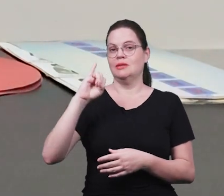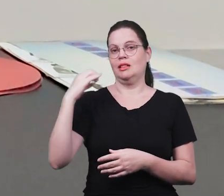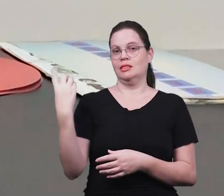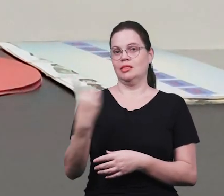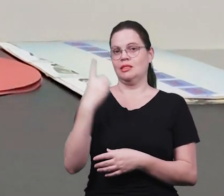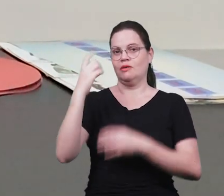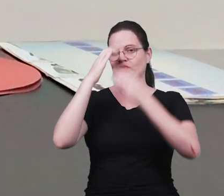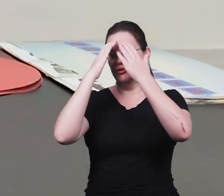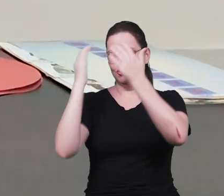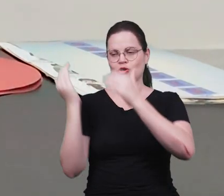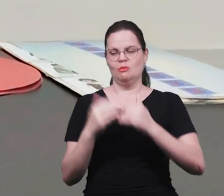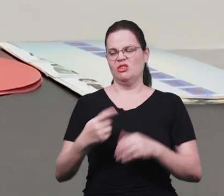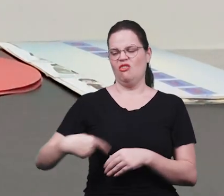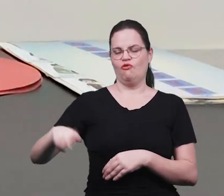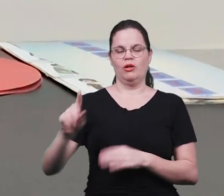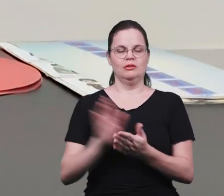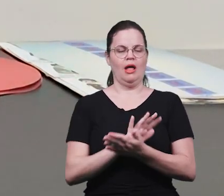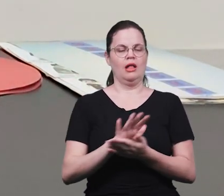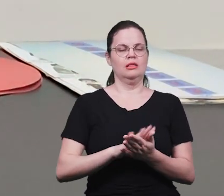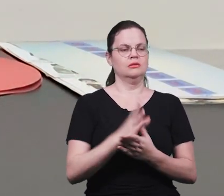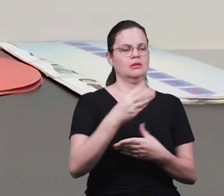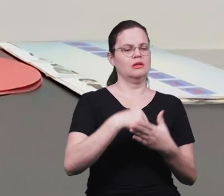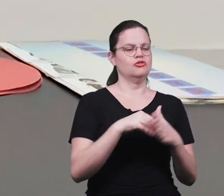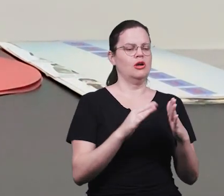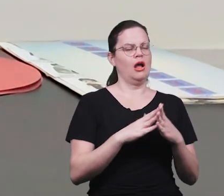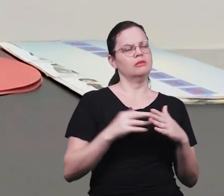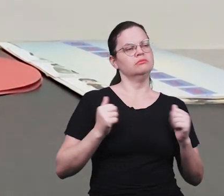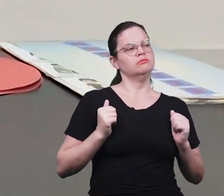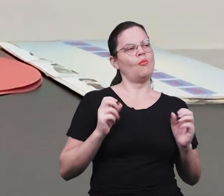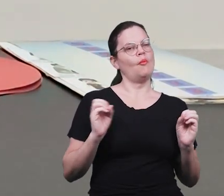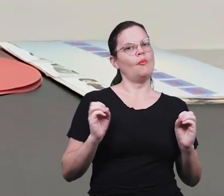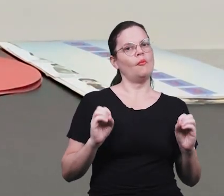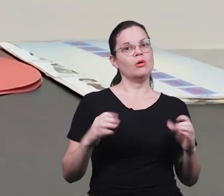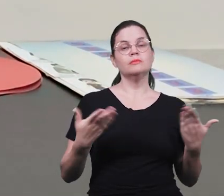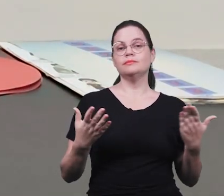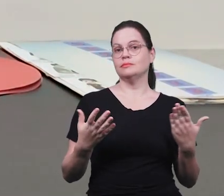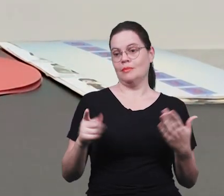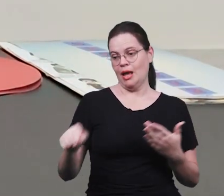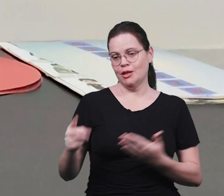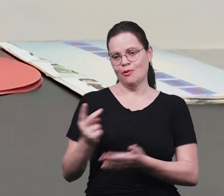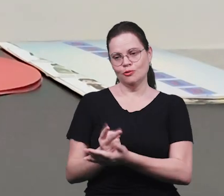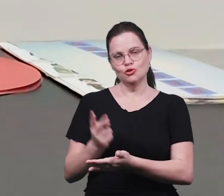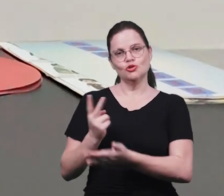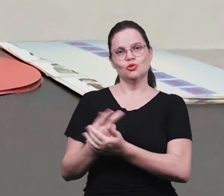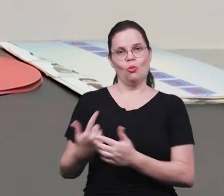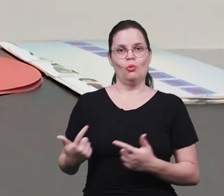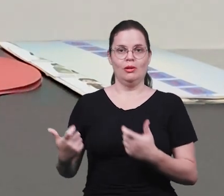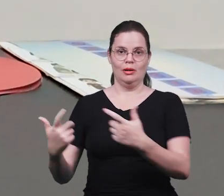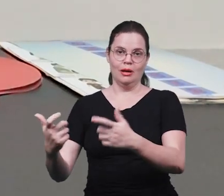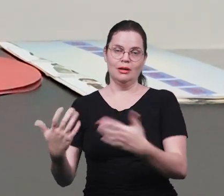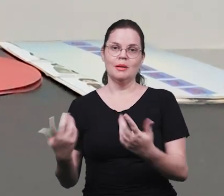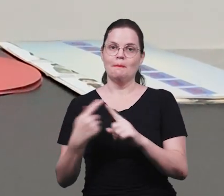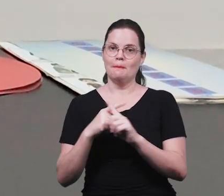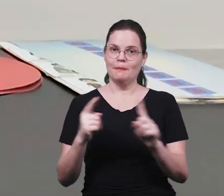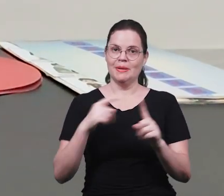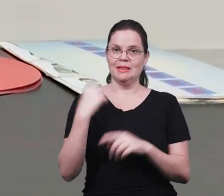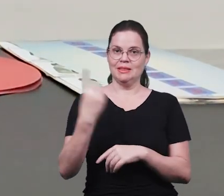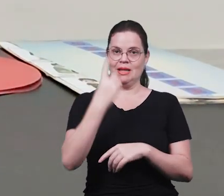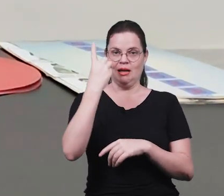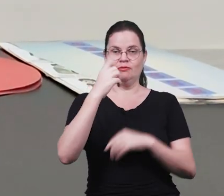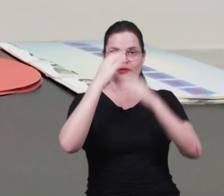Senhor usaria outro servo, mas através da obediência de Davi, o povo de Israel